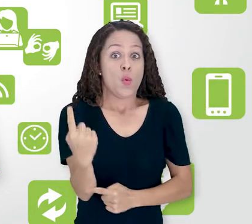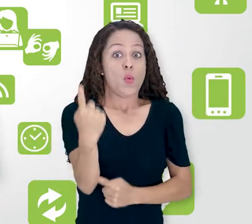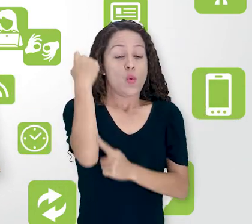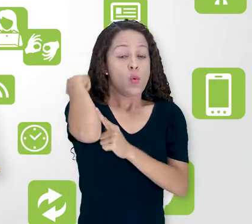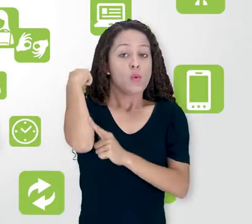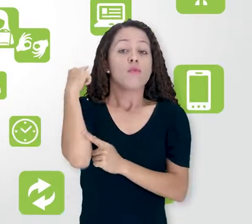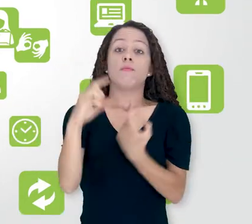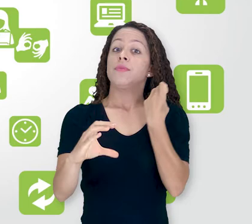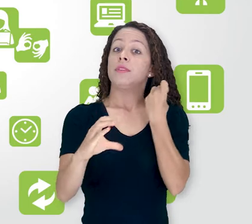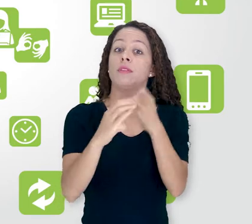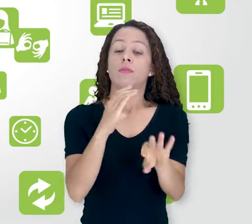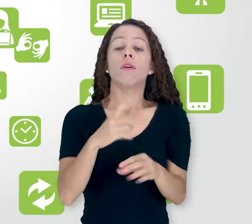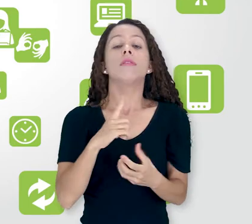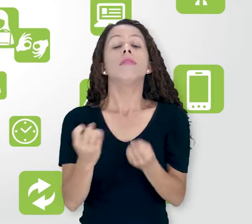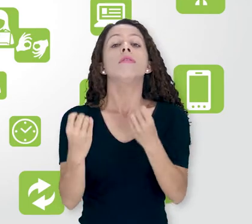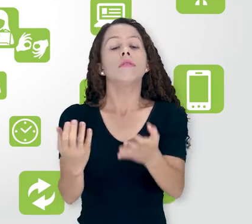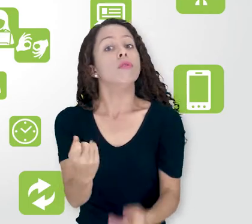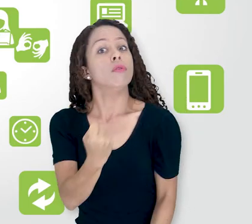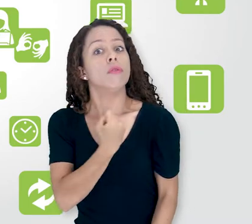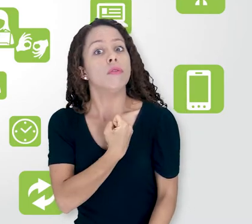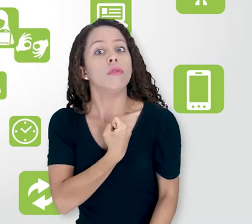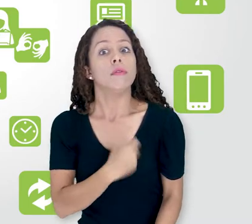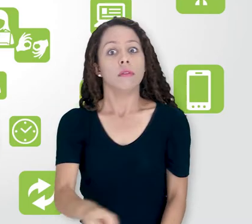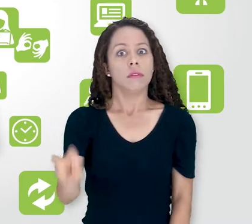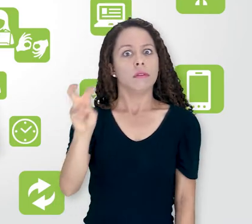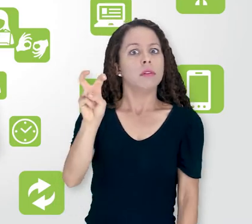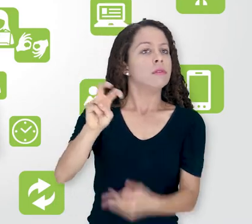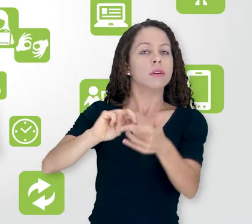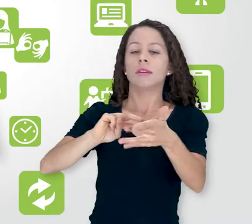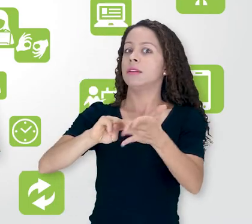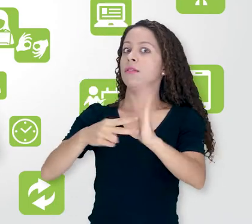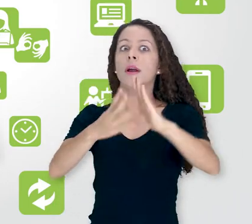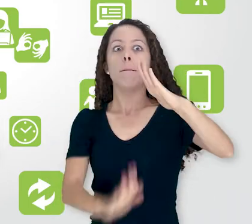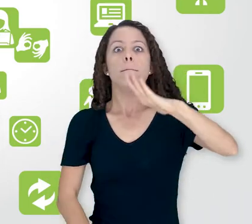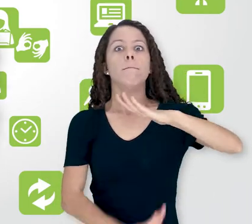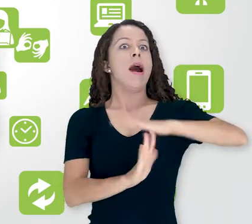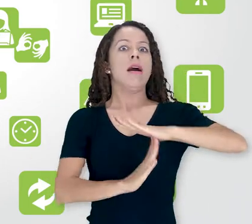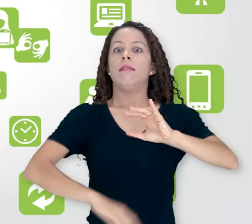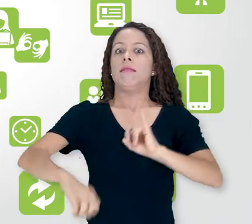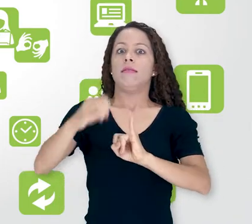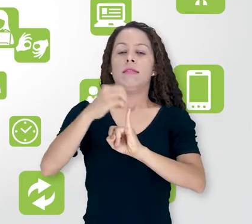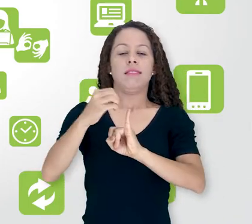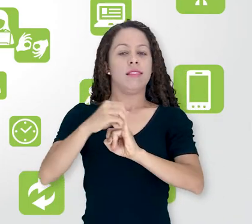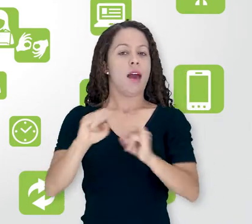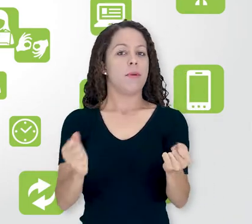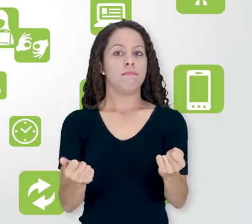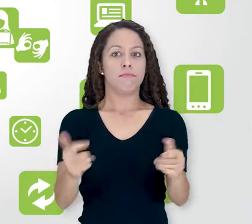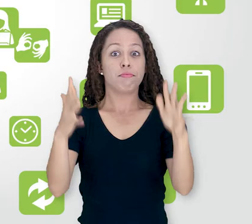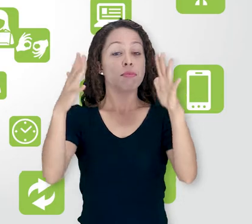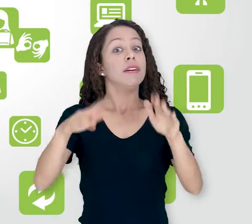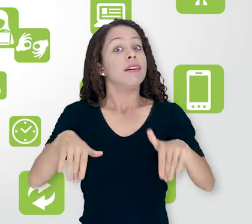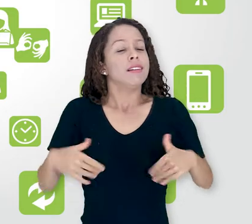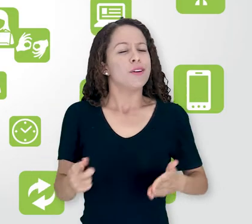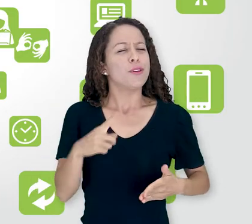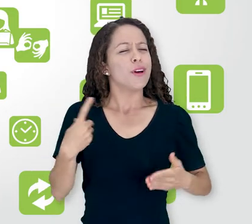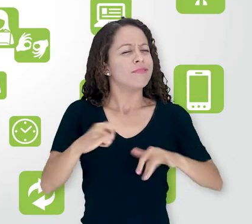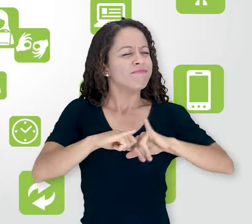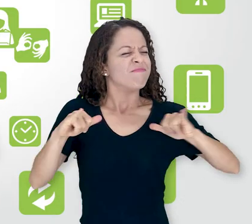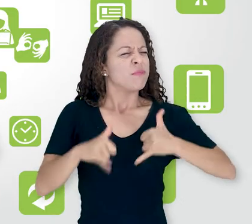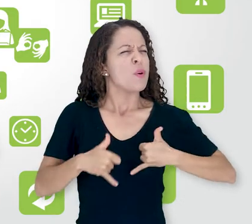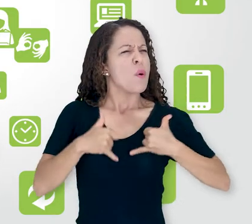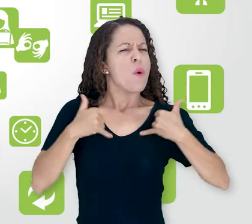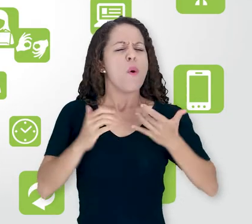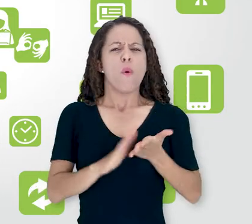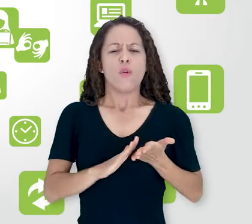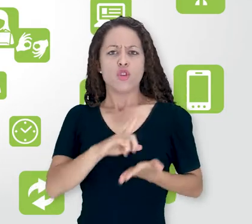durante a visita. Na última avaliação, o CEFOR foi classificado com nota 5, conceito máximo atribuído pelo INEP. Por isso, temos muito orgulho